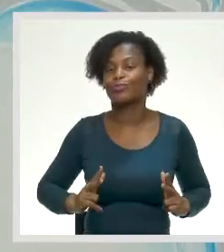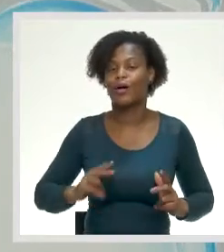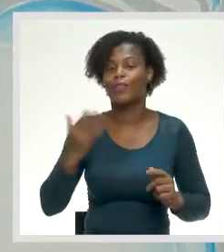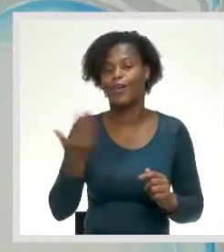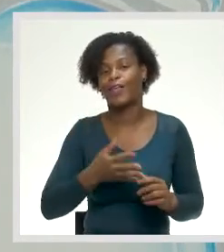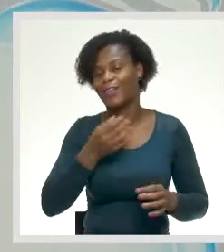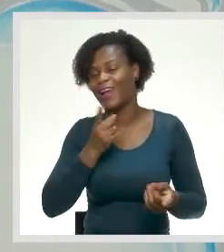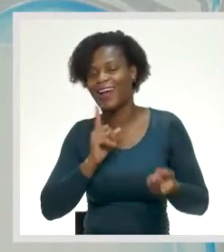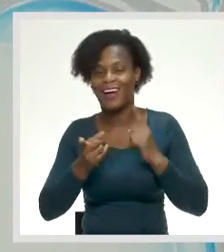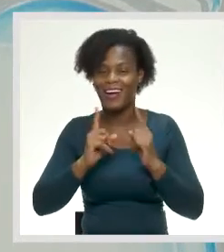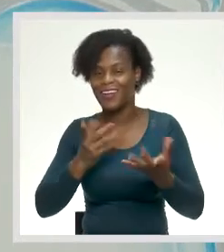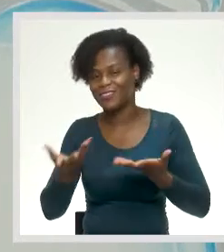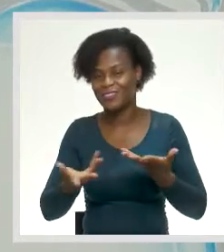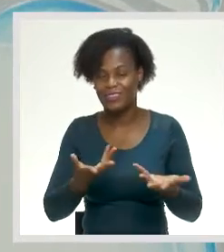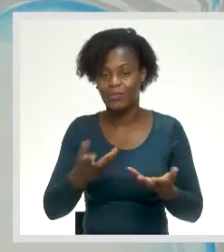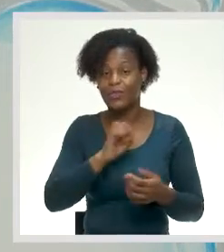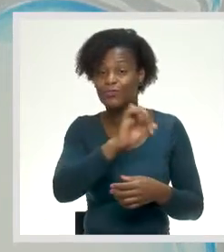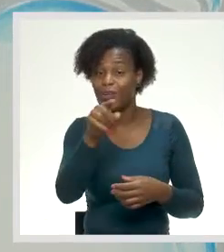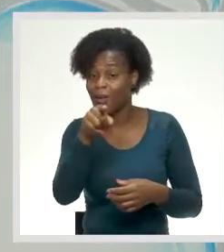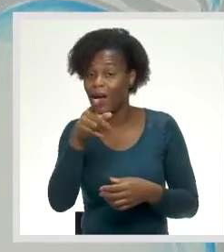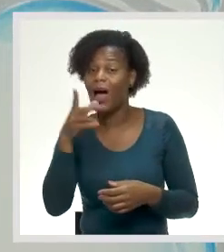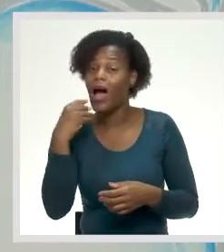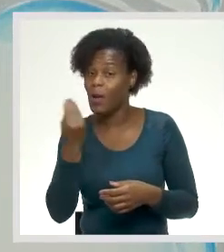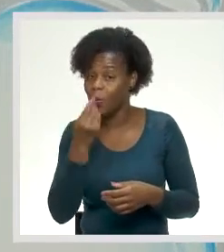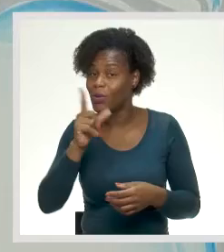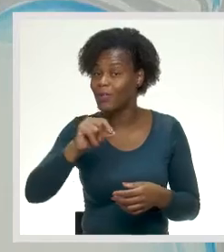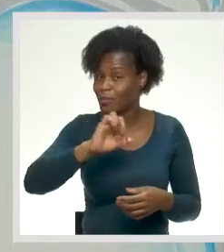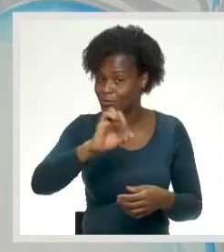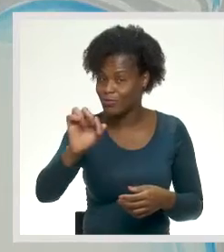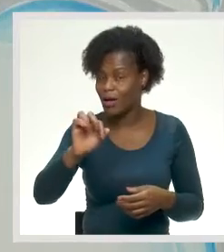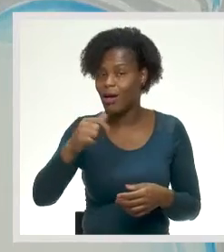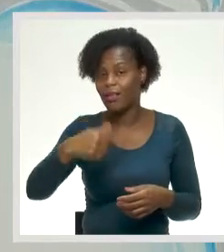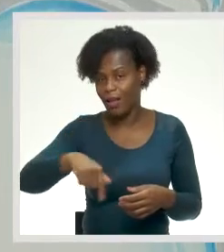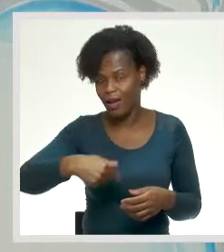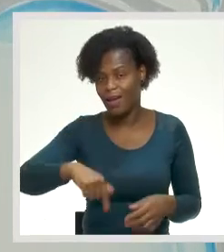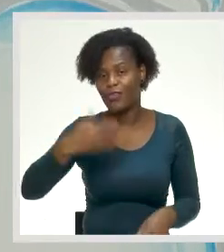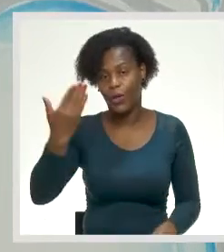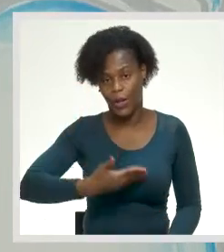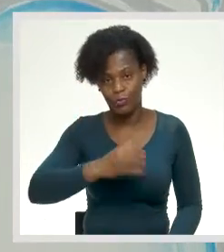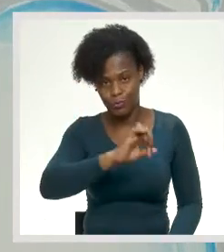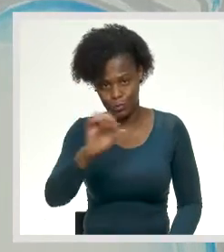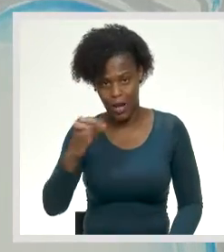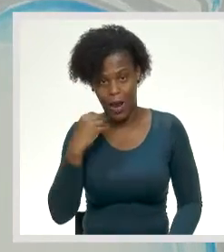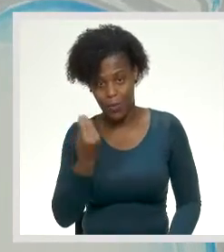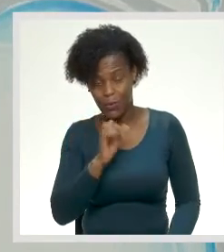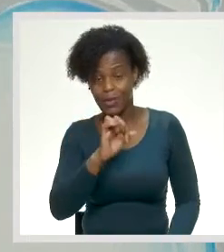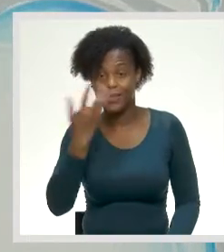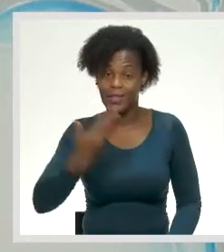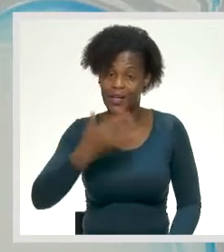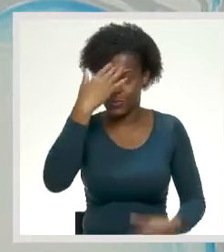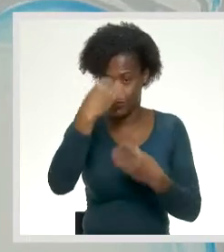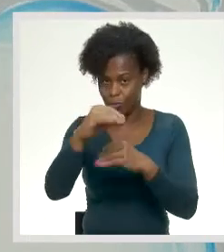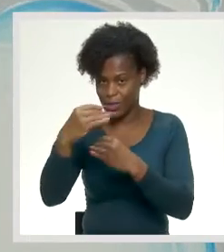descanso, ao lazer. E vocês, como alunos, têm lá também. Vocês têm os vossos direitos. Direito a